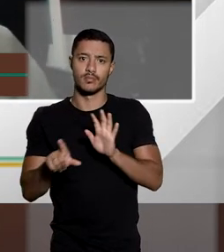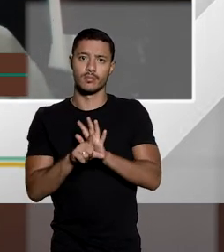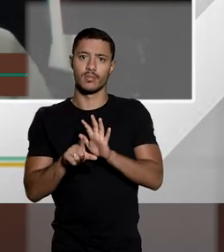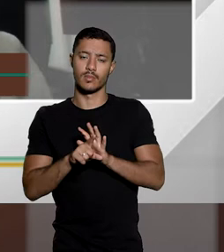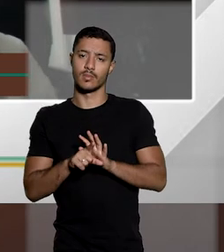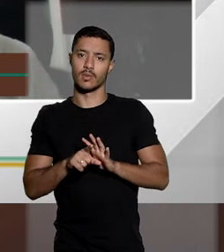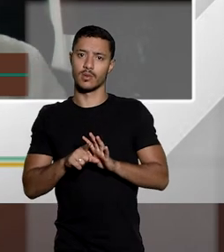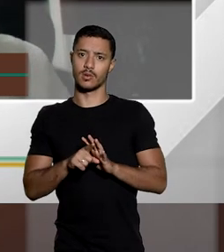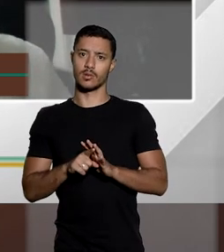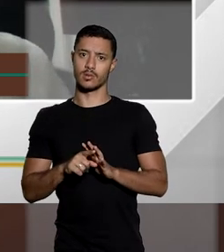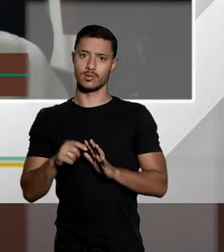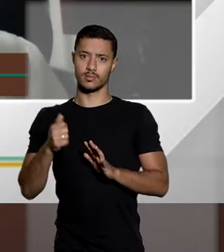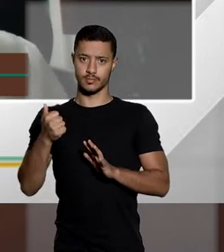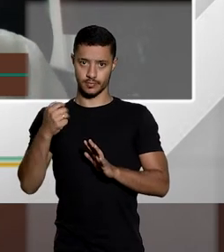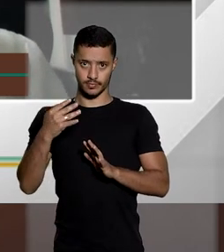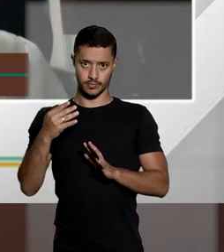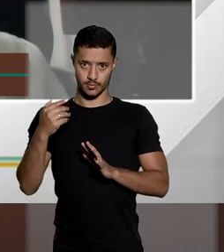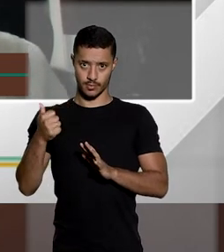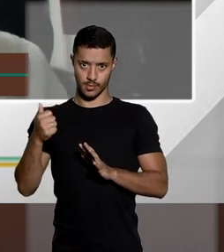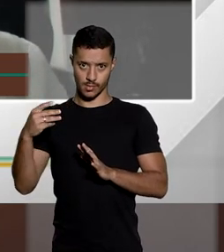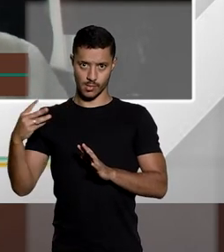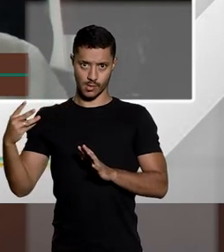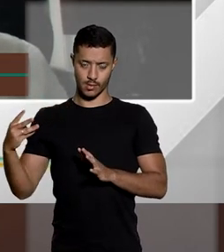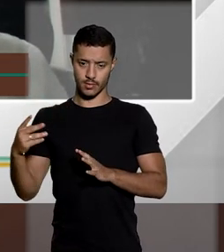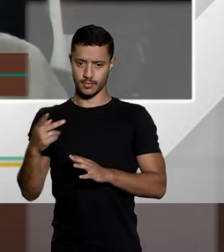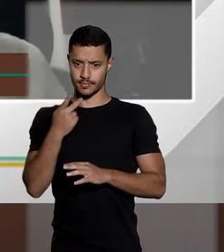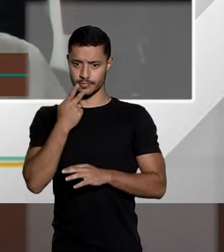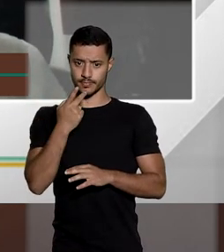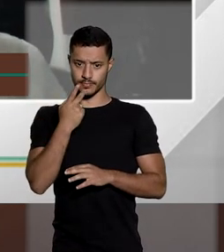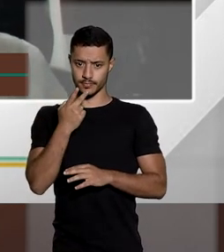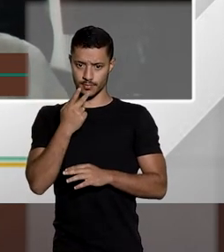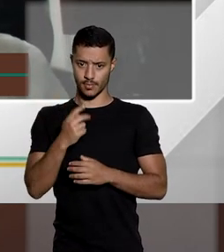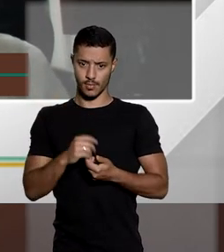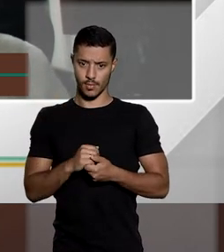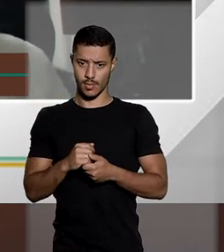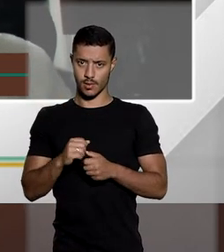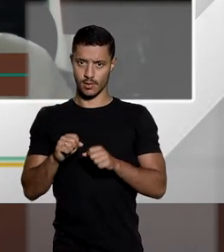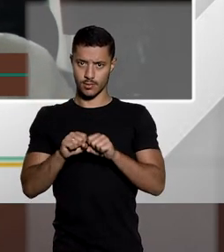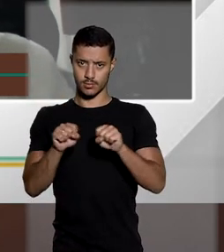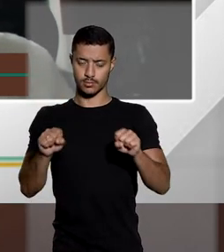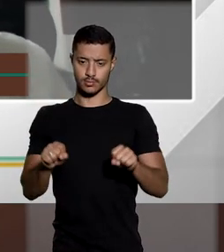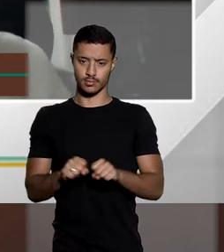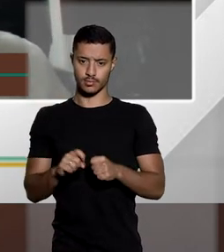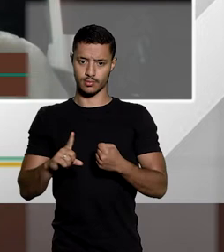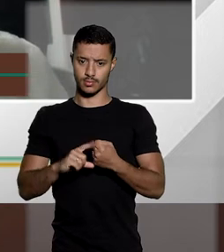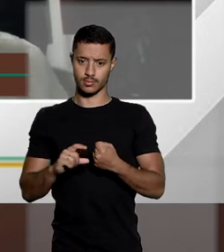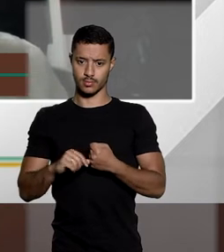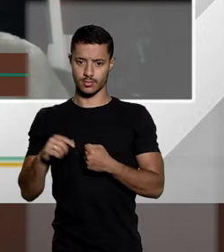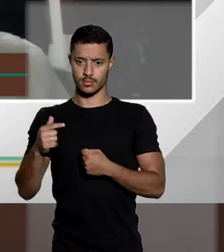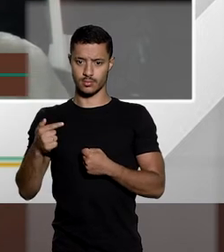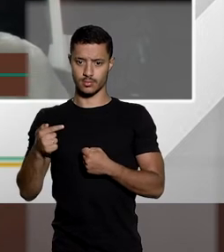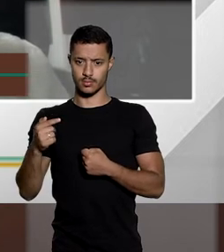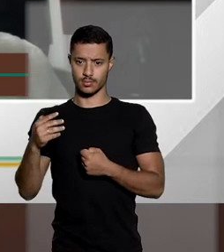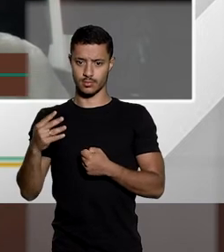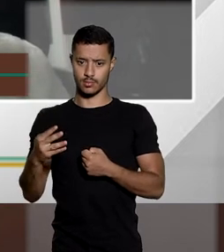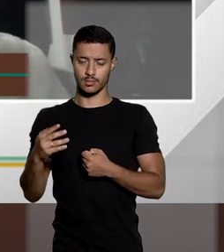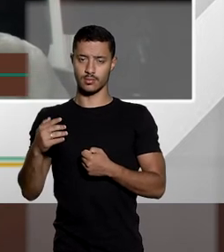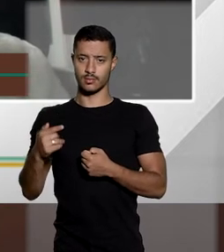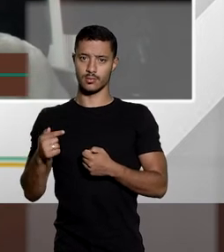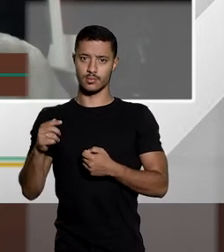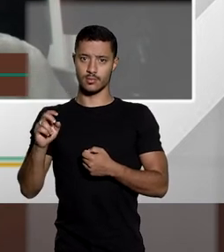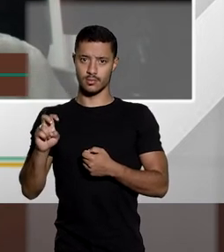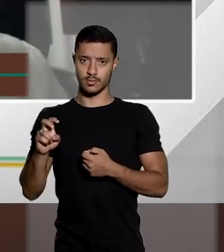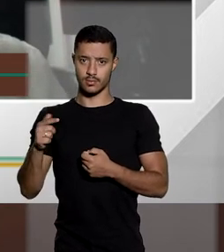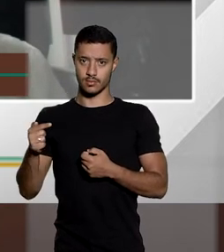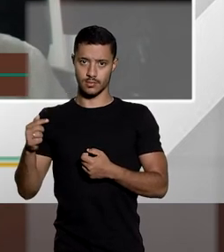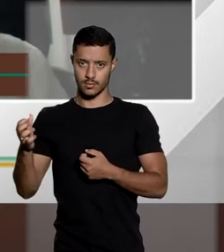Lei 14.133 repete a mesma sistemática nos artigos 74, 75 e